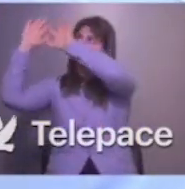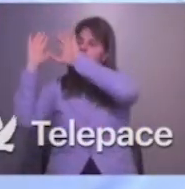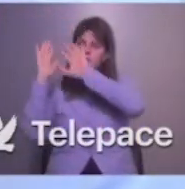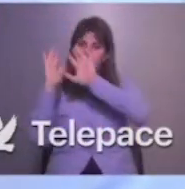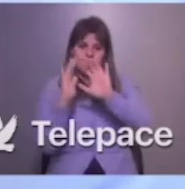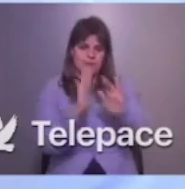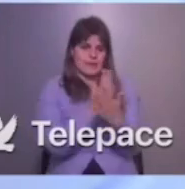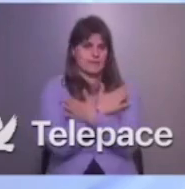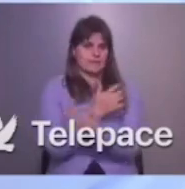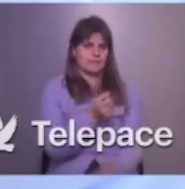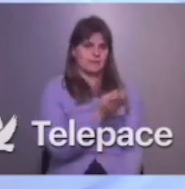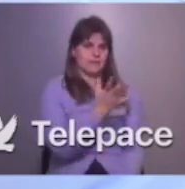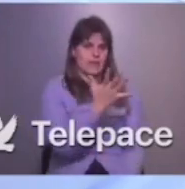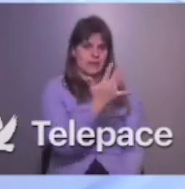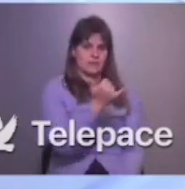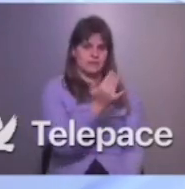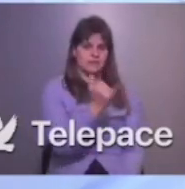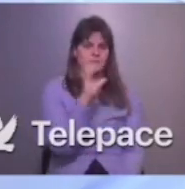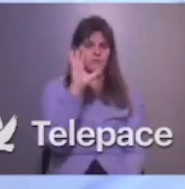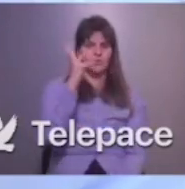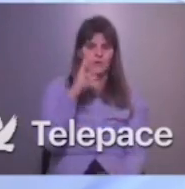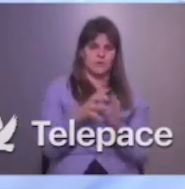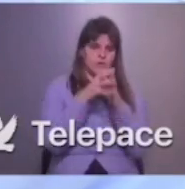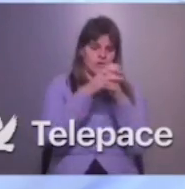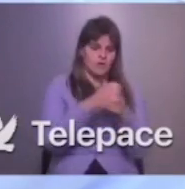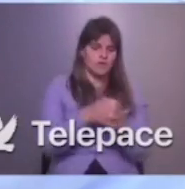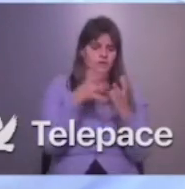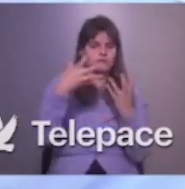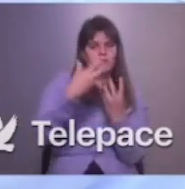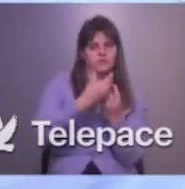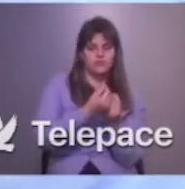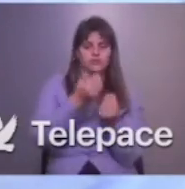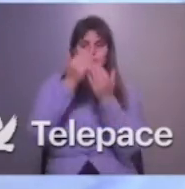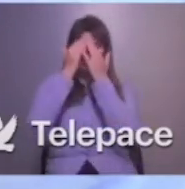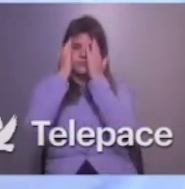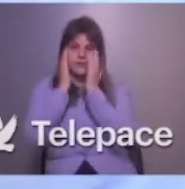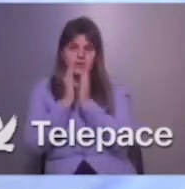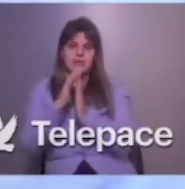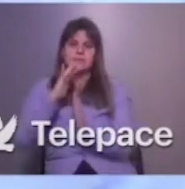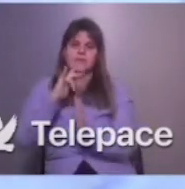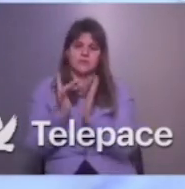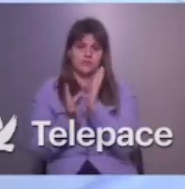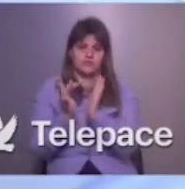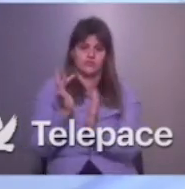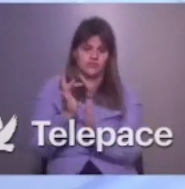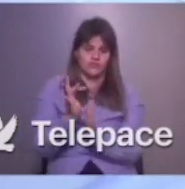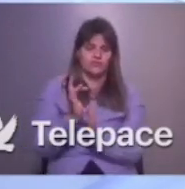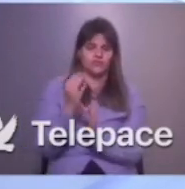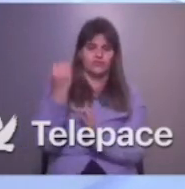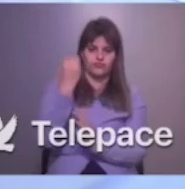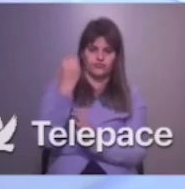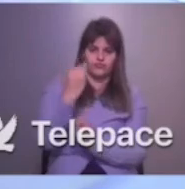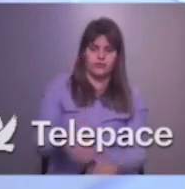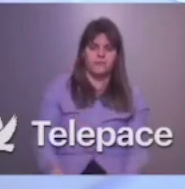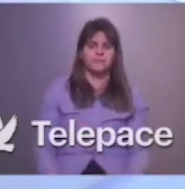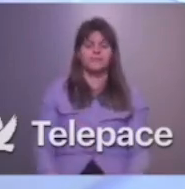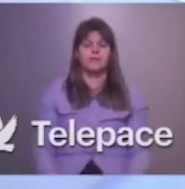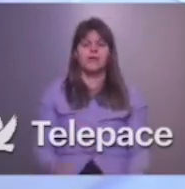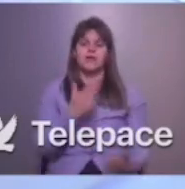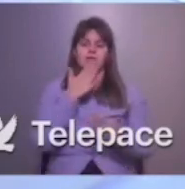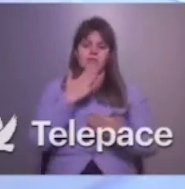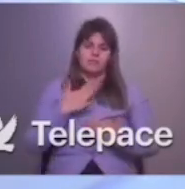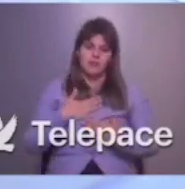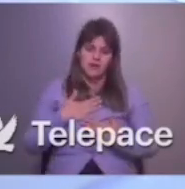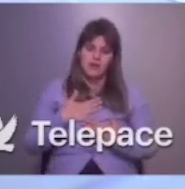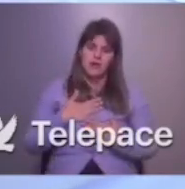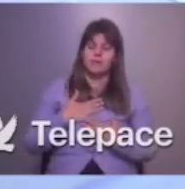madre di Gesù, hai fatto dono del tuo Spirito, concedi a noi, con